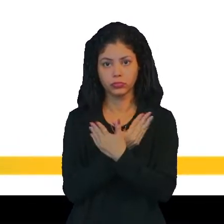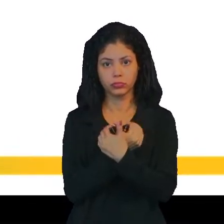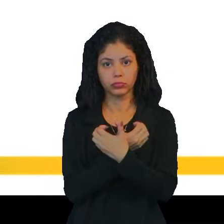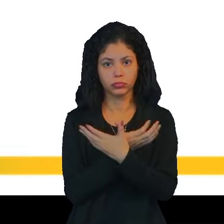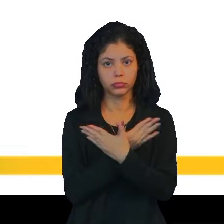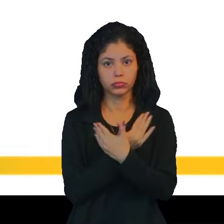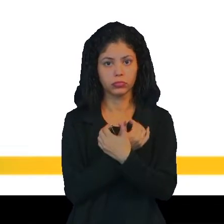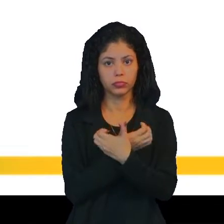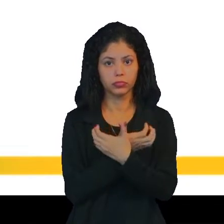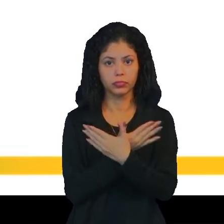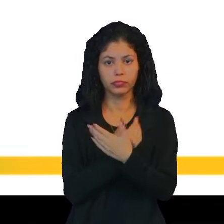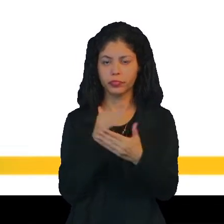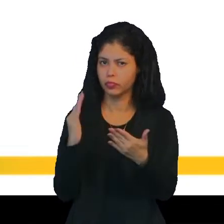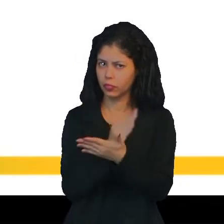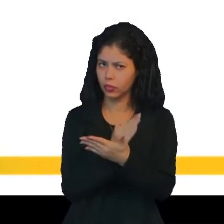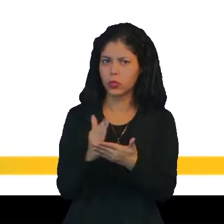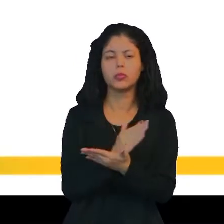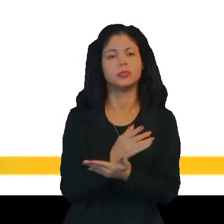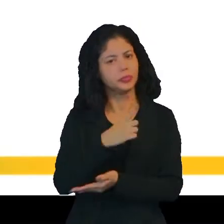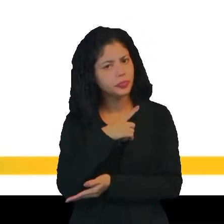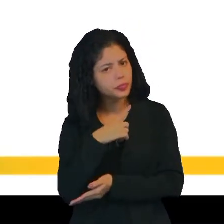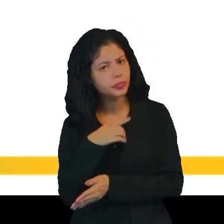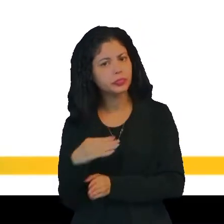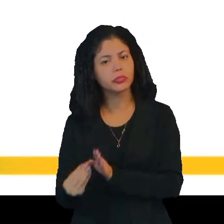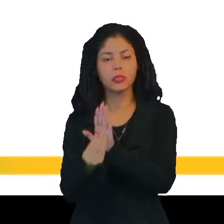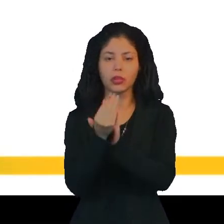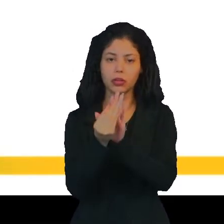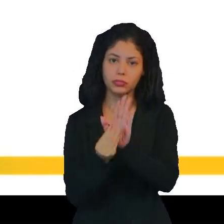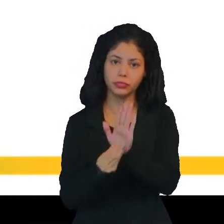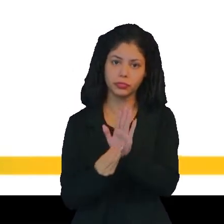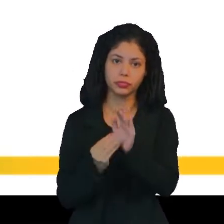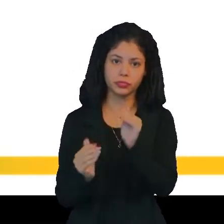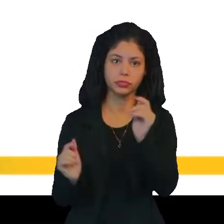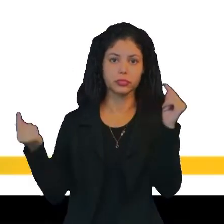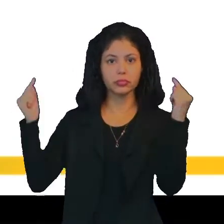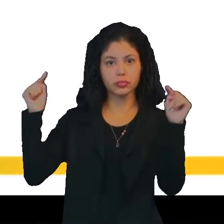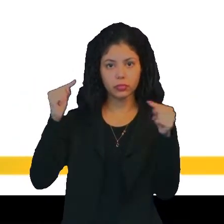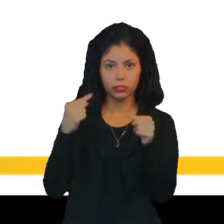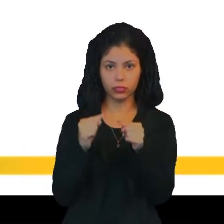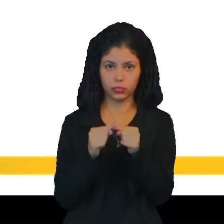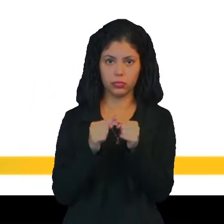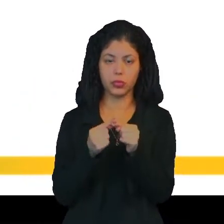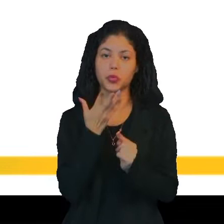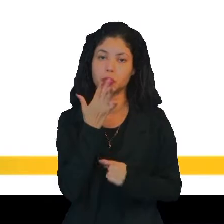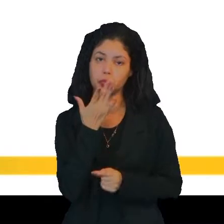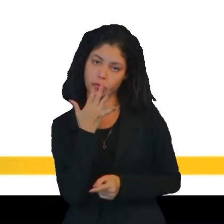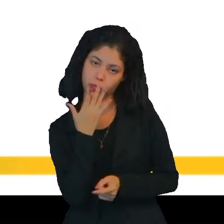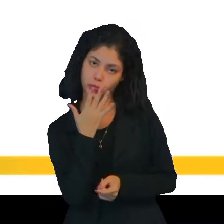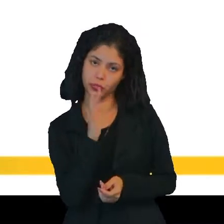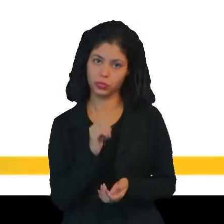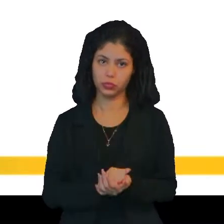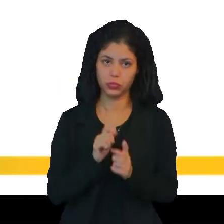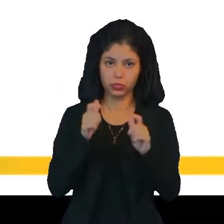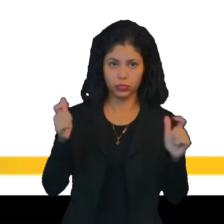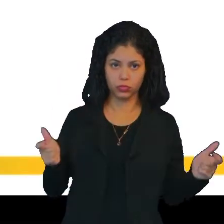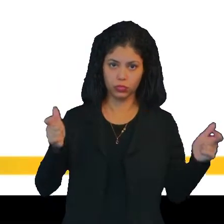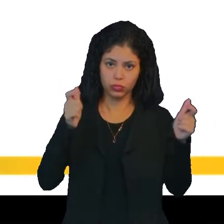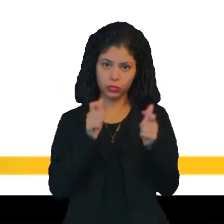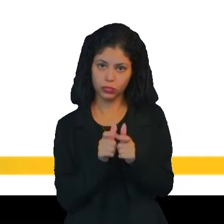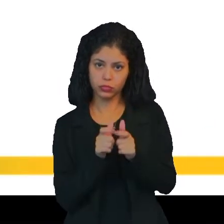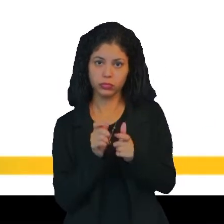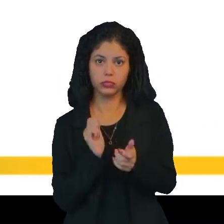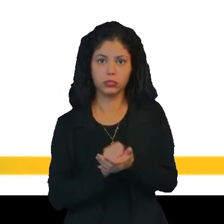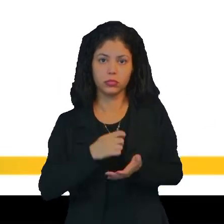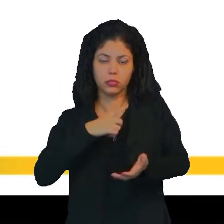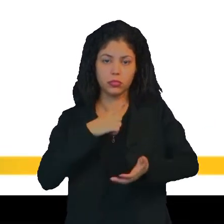né? Existe algum motivo para colocá-las em um grau de proximidade, seja por cor, seja por tamanho,